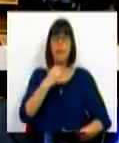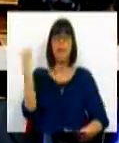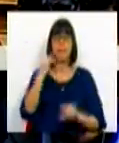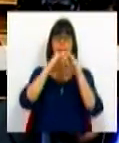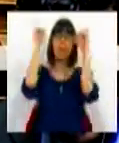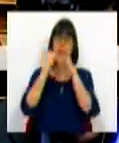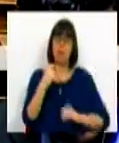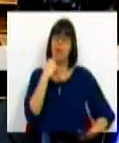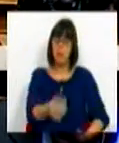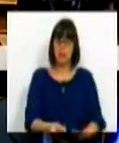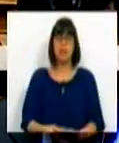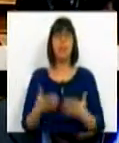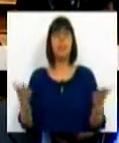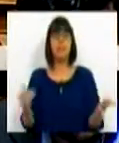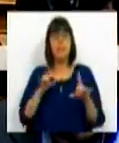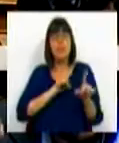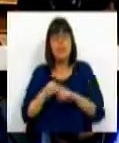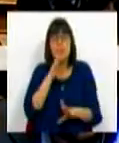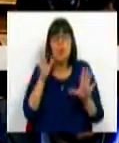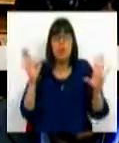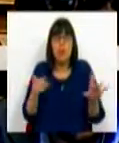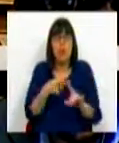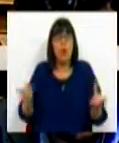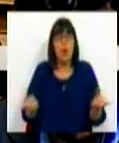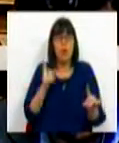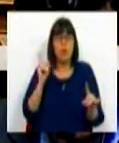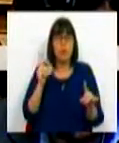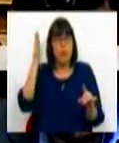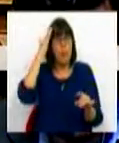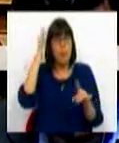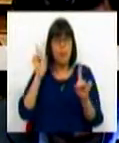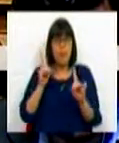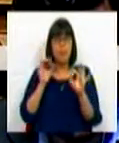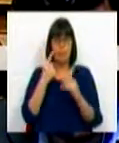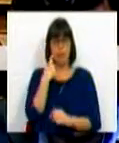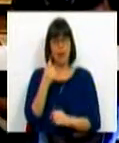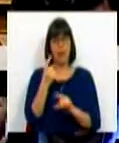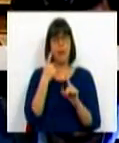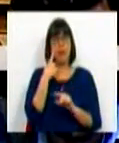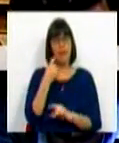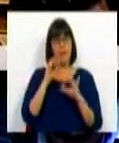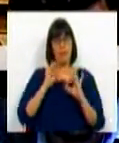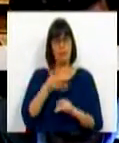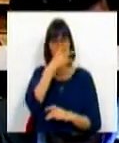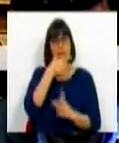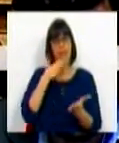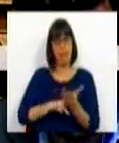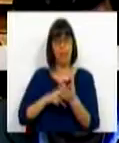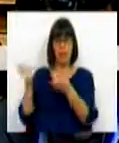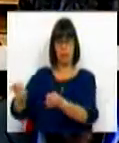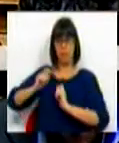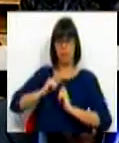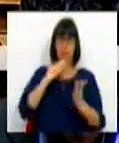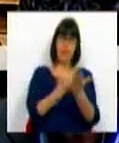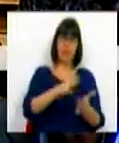instituições internacionais que o dizem. E isto, senhores deputados, não é uma previsão, é a constatação da triste realidade que os senhores deixaram